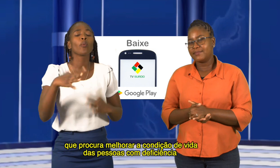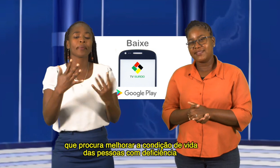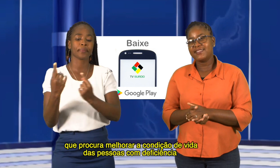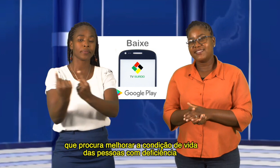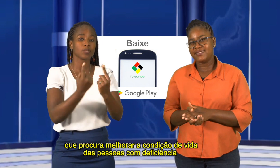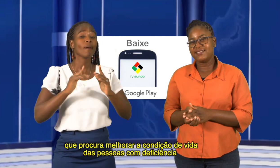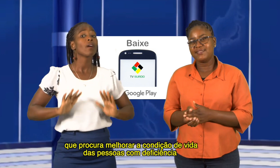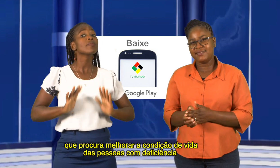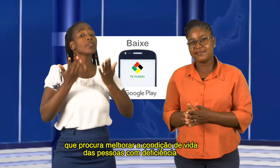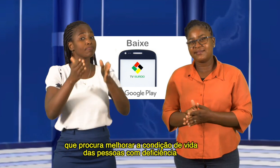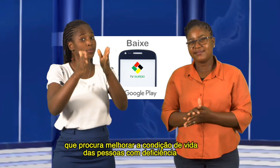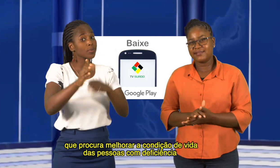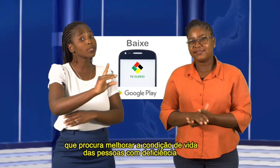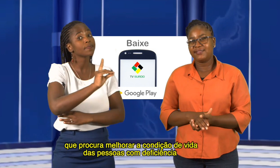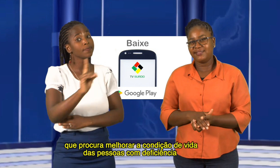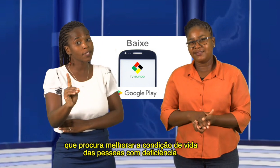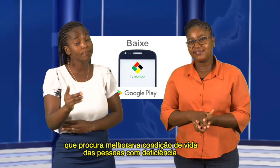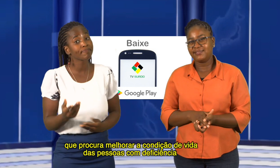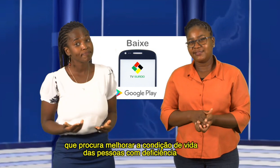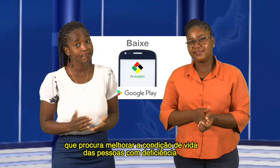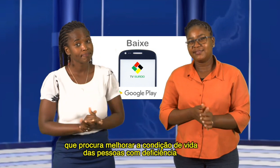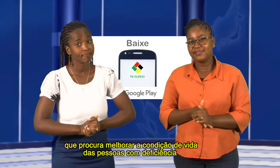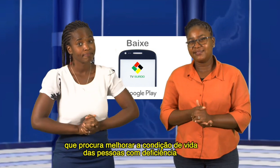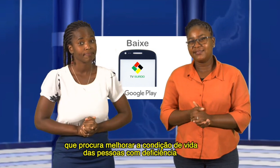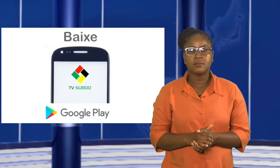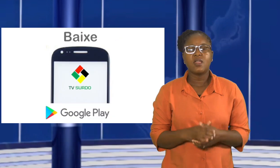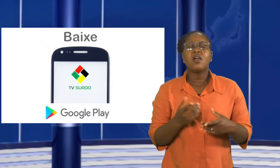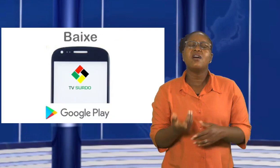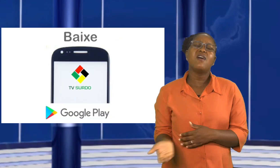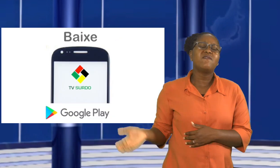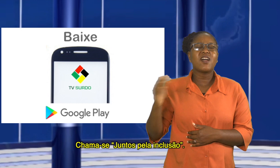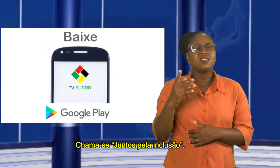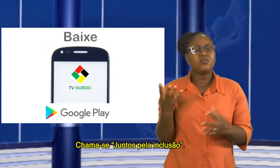procura melhorar a condição de vida das pessoas com deficiência.